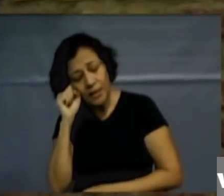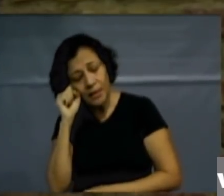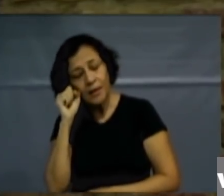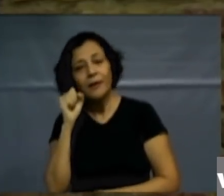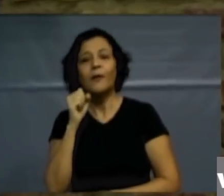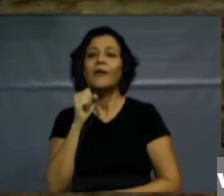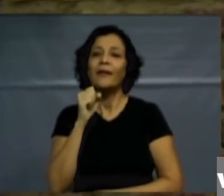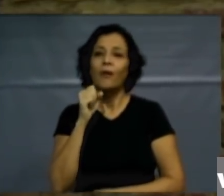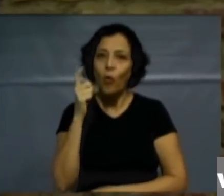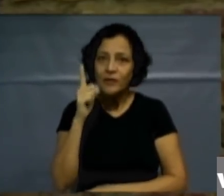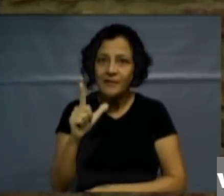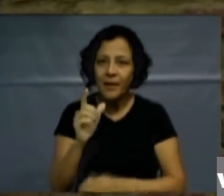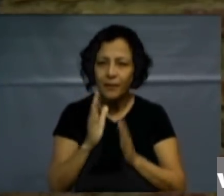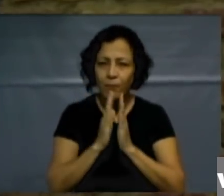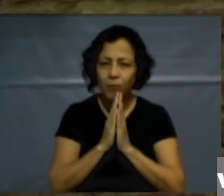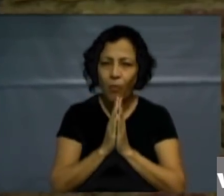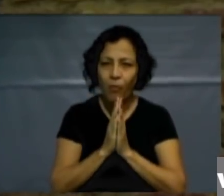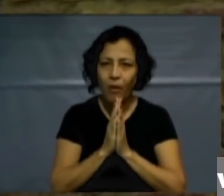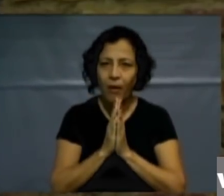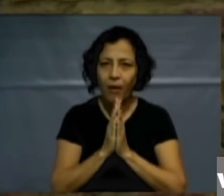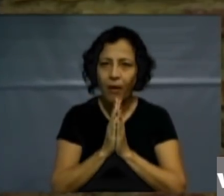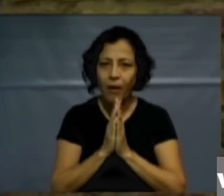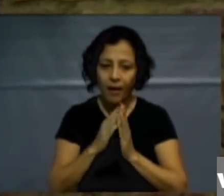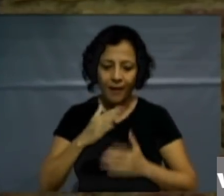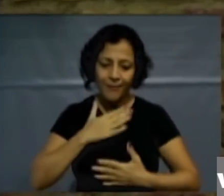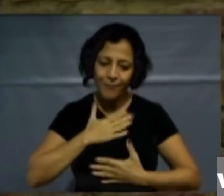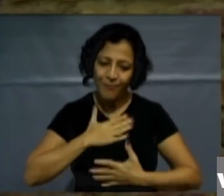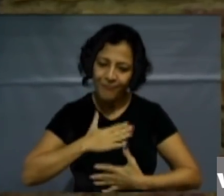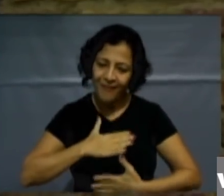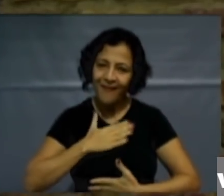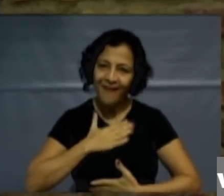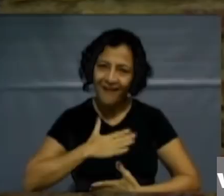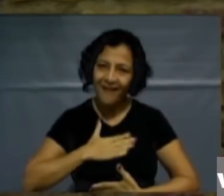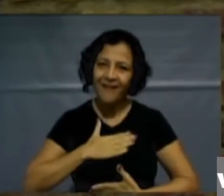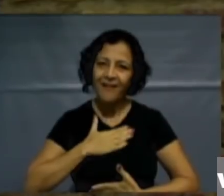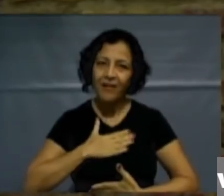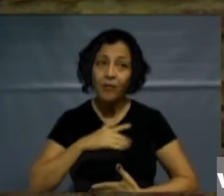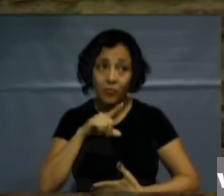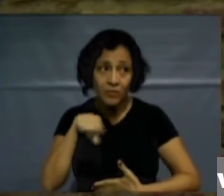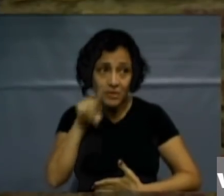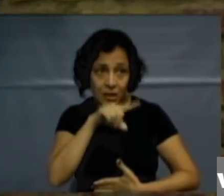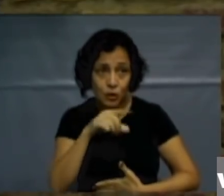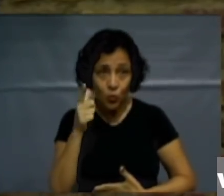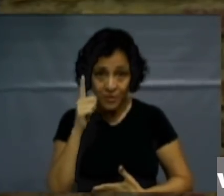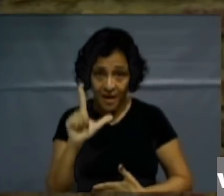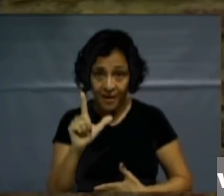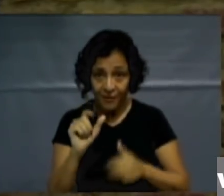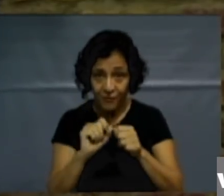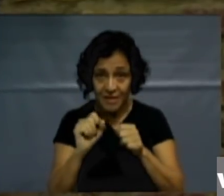Parar, com aquela tranquilidade, com aquela calmaria, para fazer a prece.